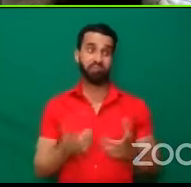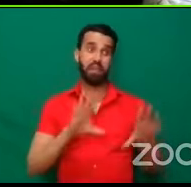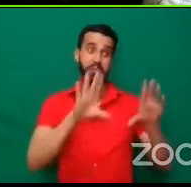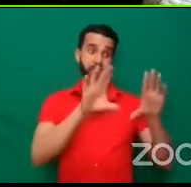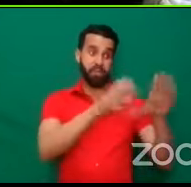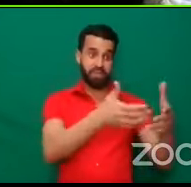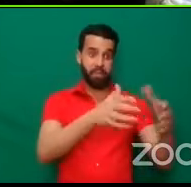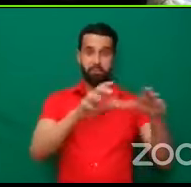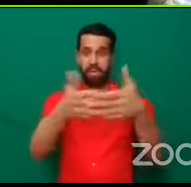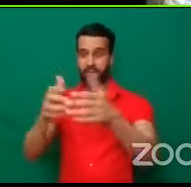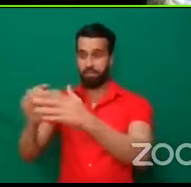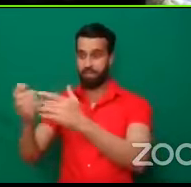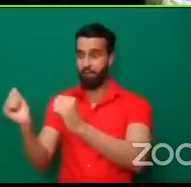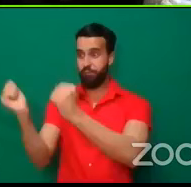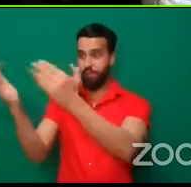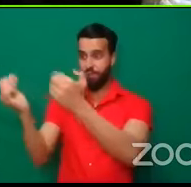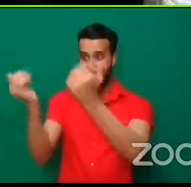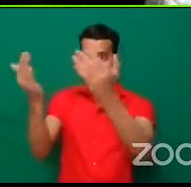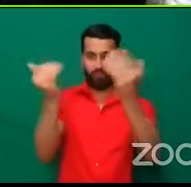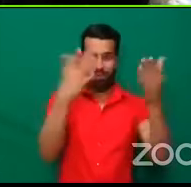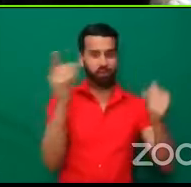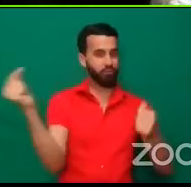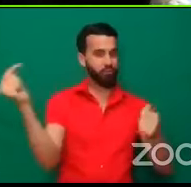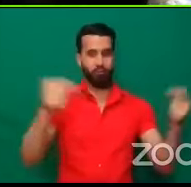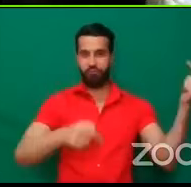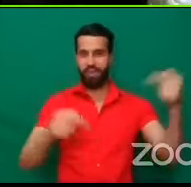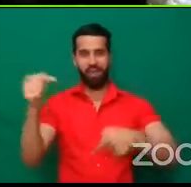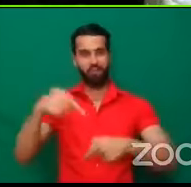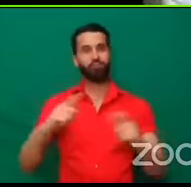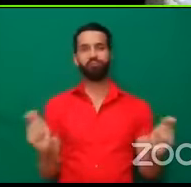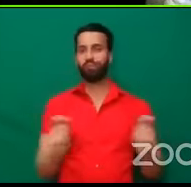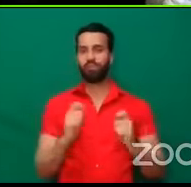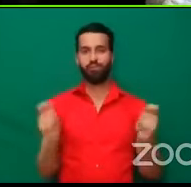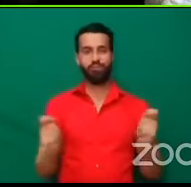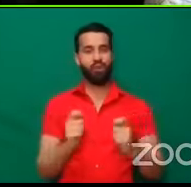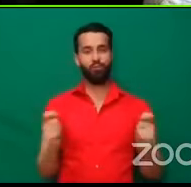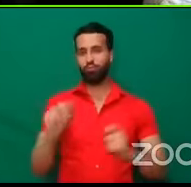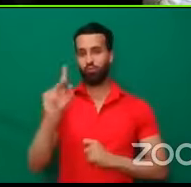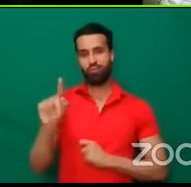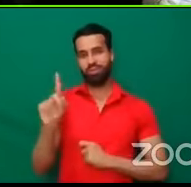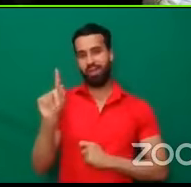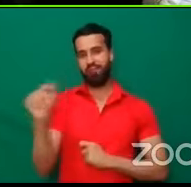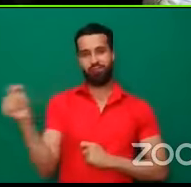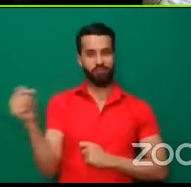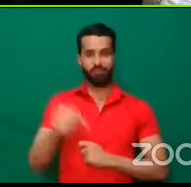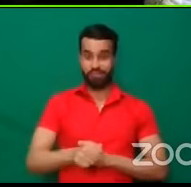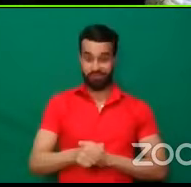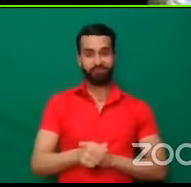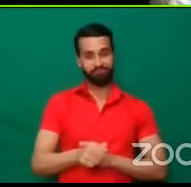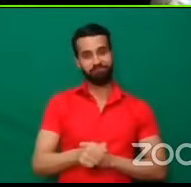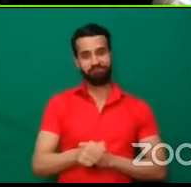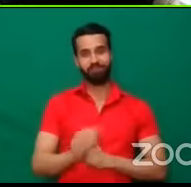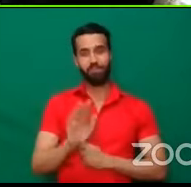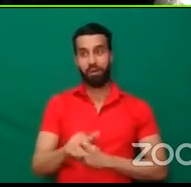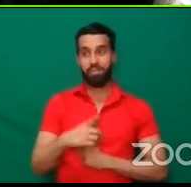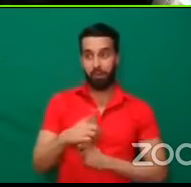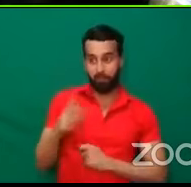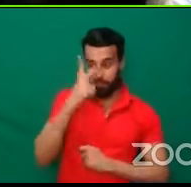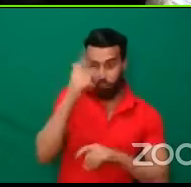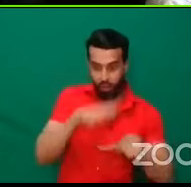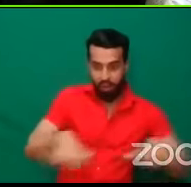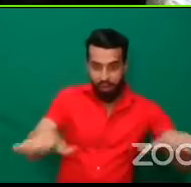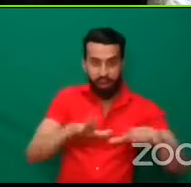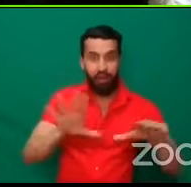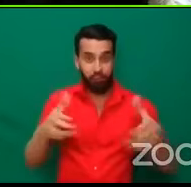elas não tiveram como viajar até aqui para assistir o festival, mas os outros, a galera